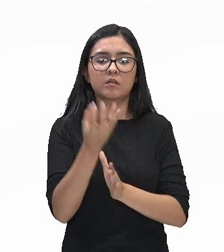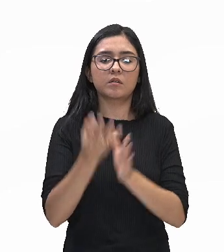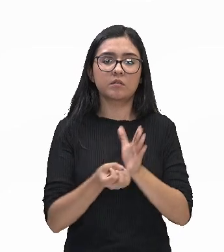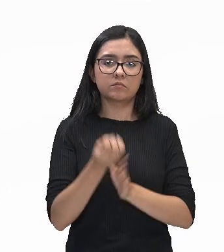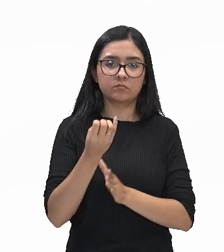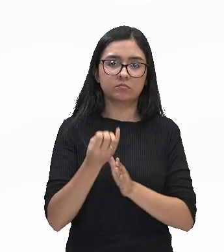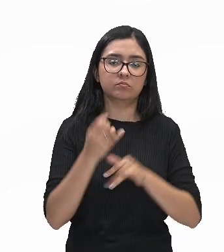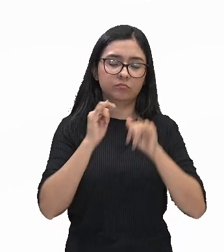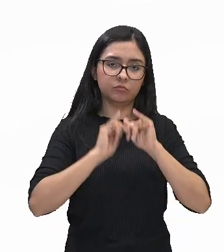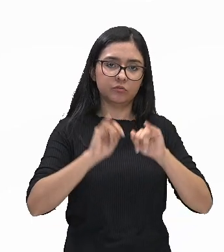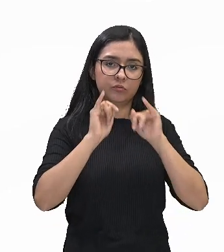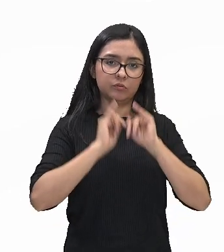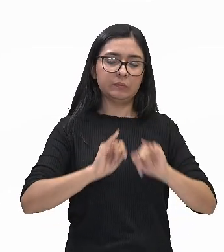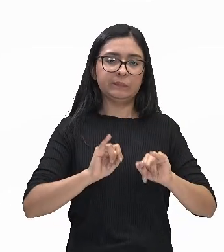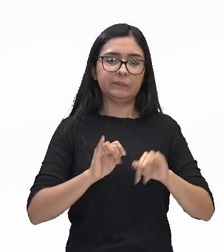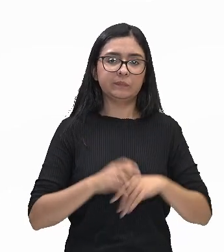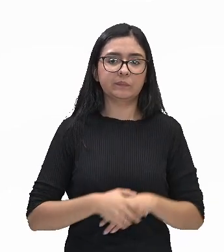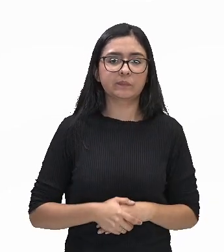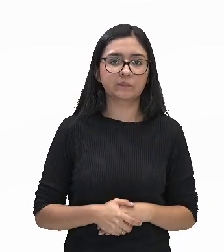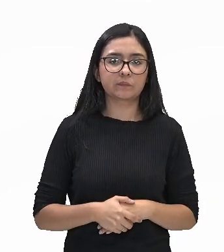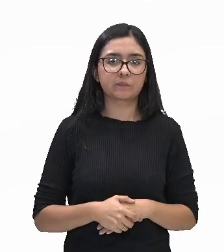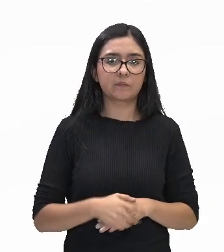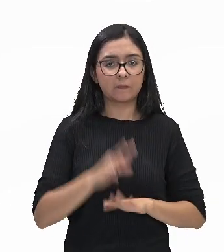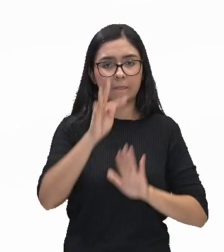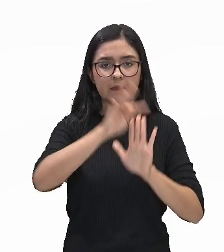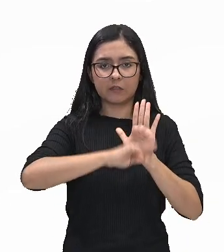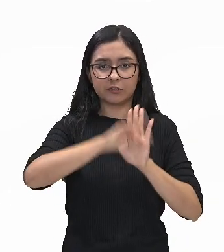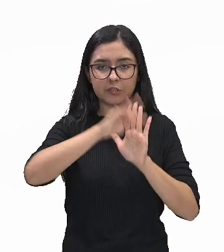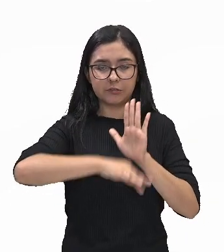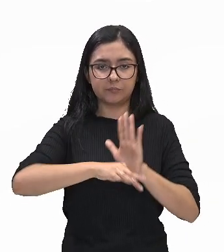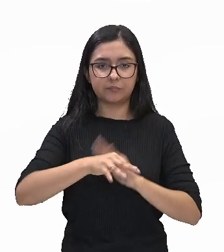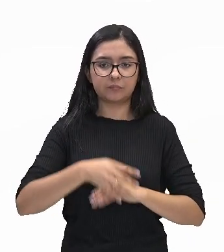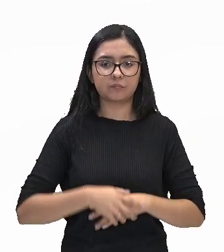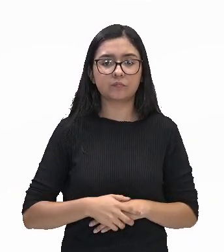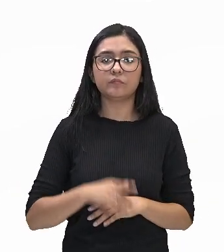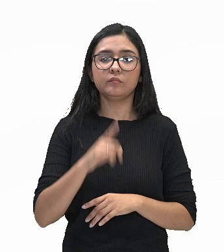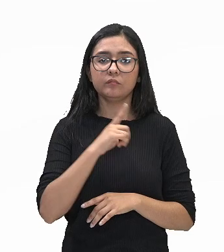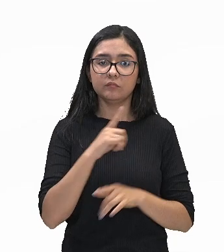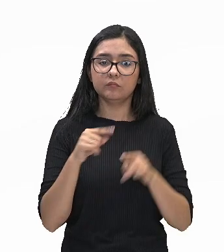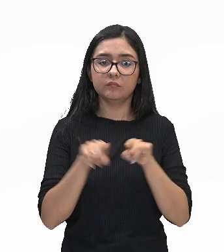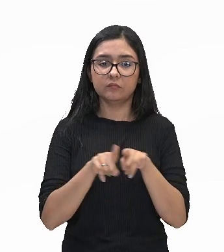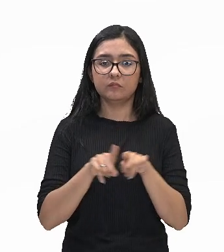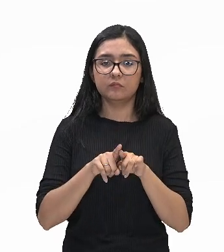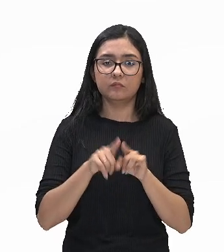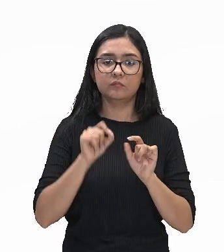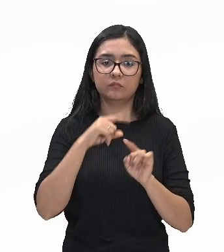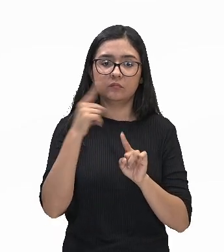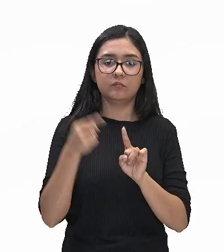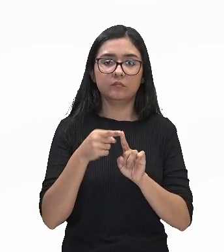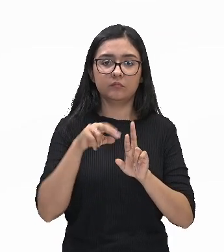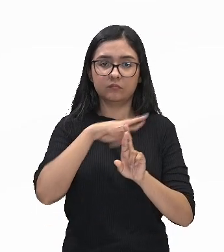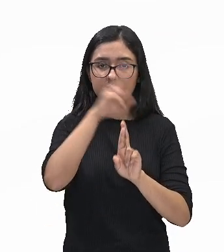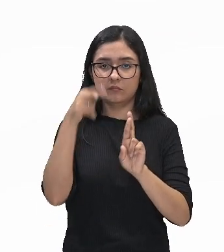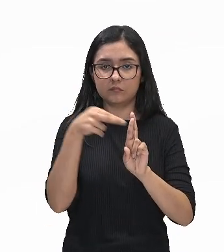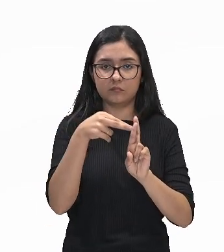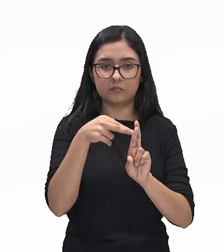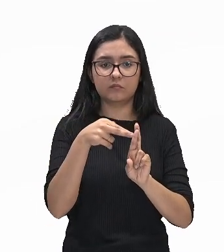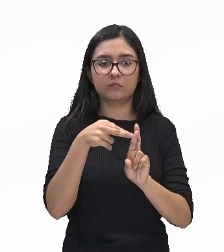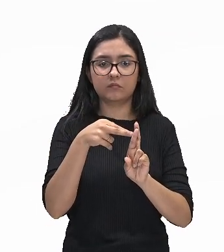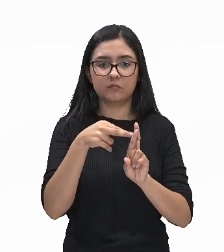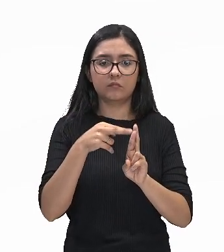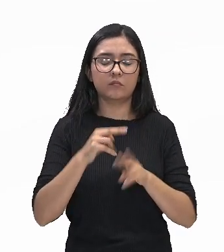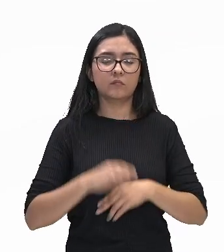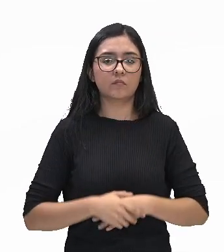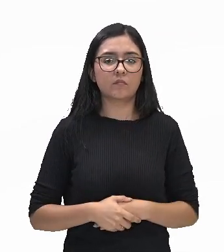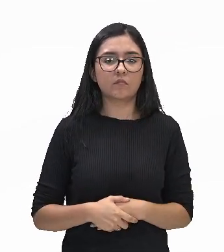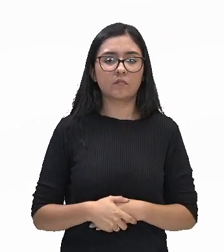de mensagens. Então, nós temos também a função referencial.